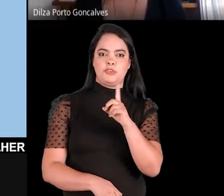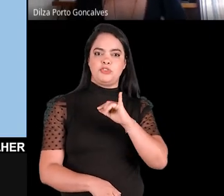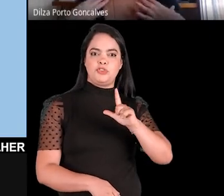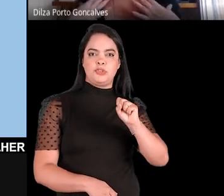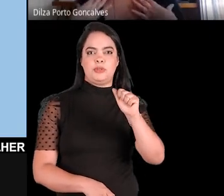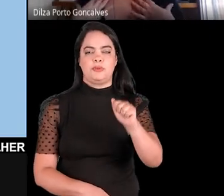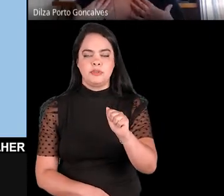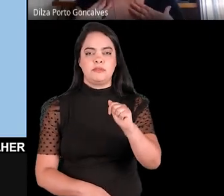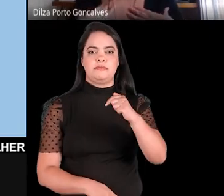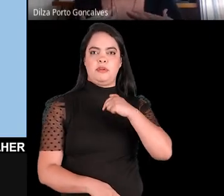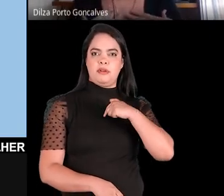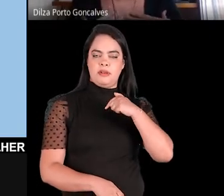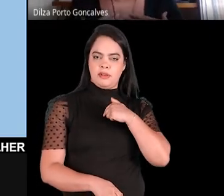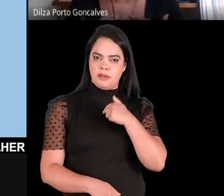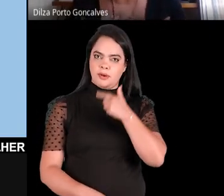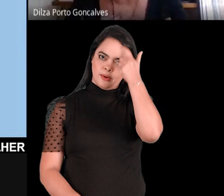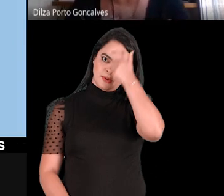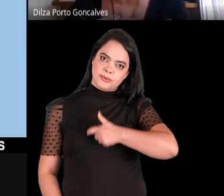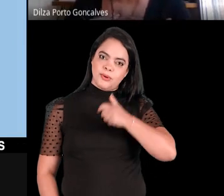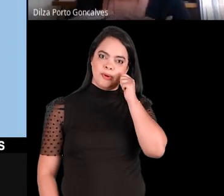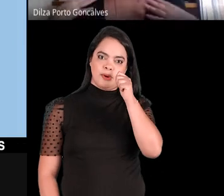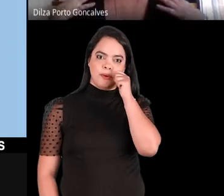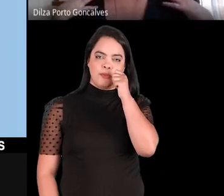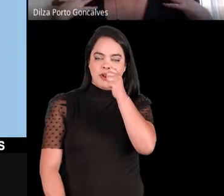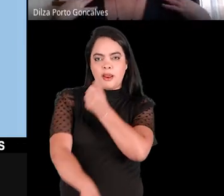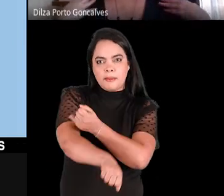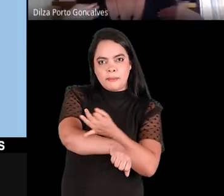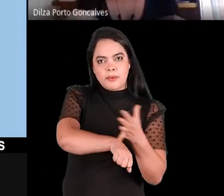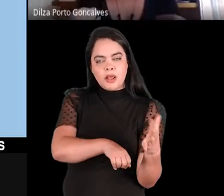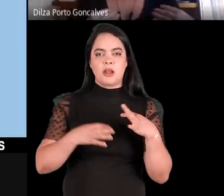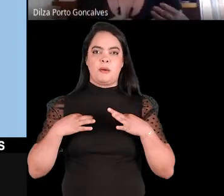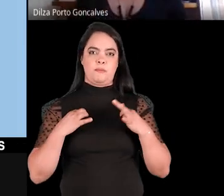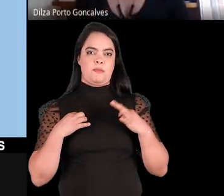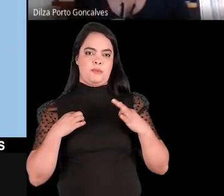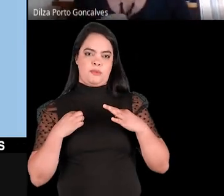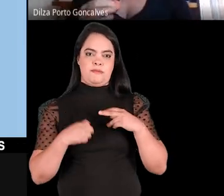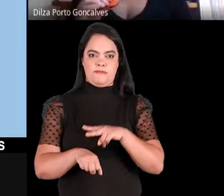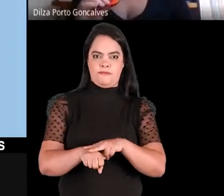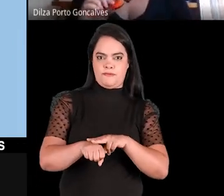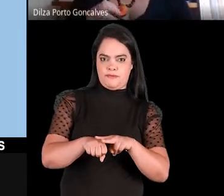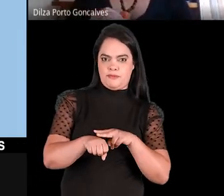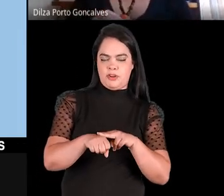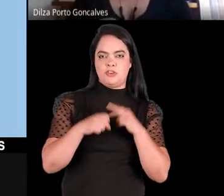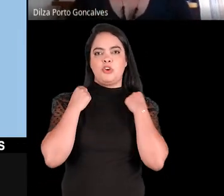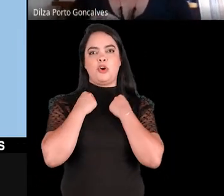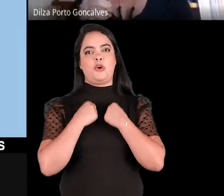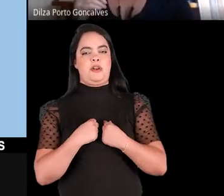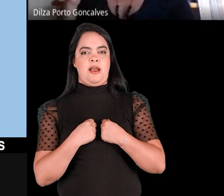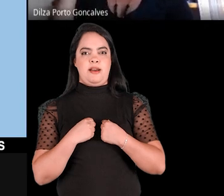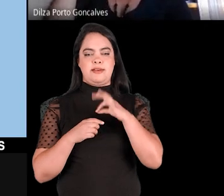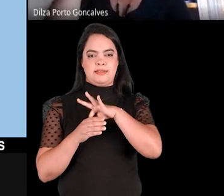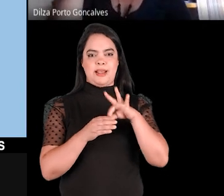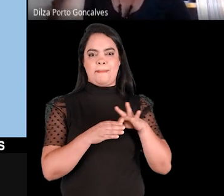Gonçalves, sou uma mulher branca, estou com uma blusa verde, um colar de